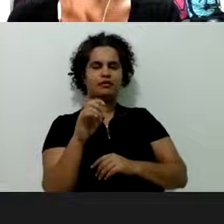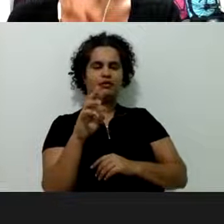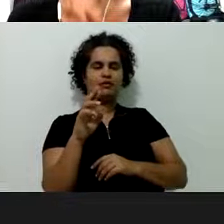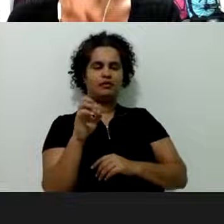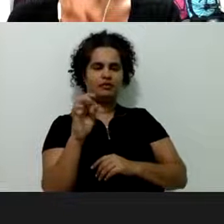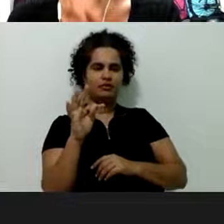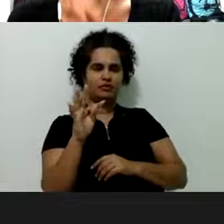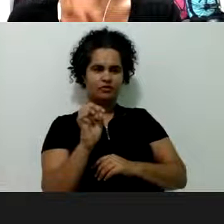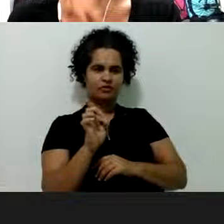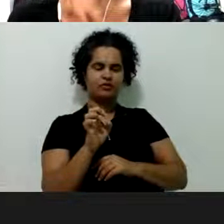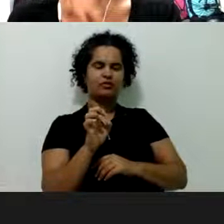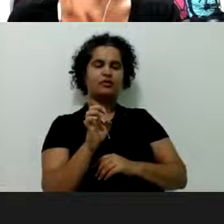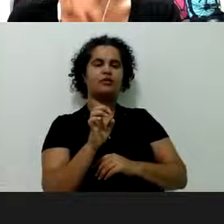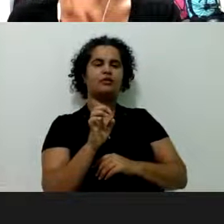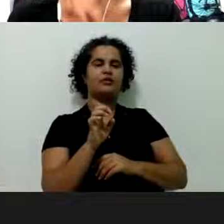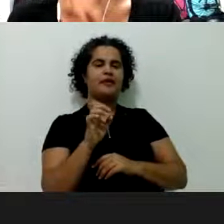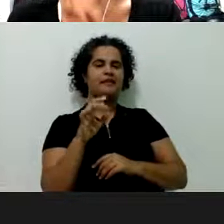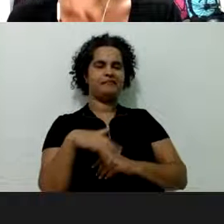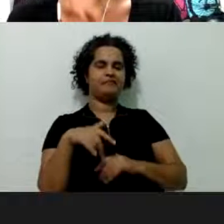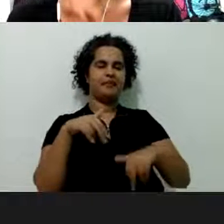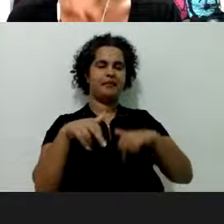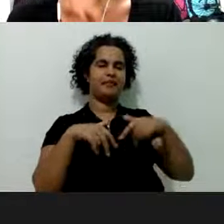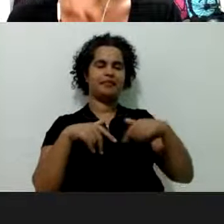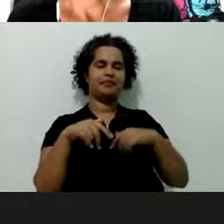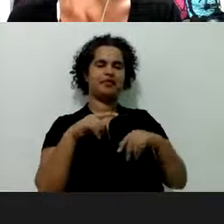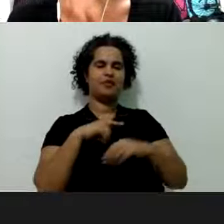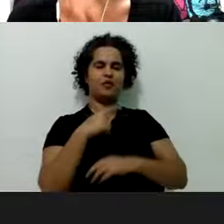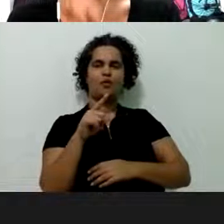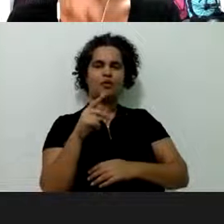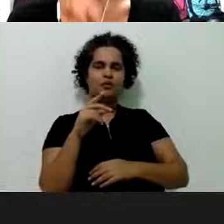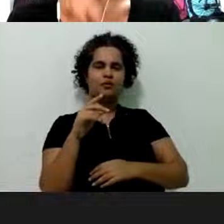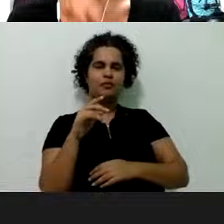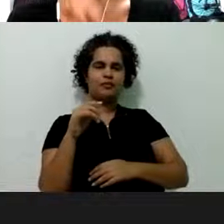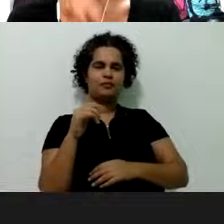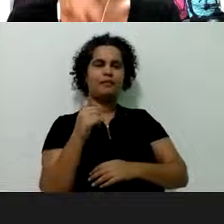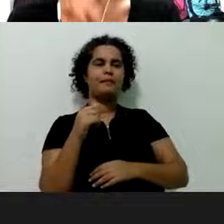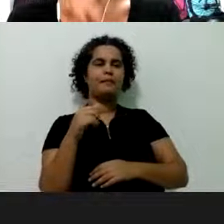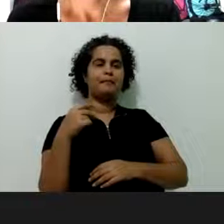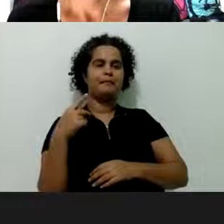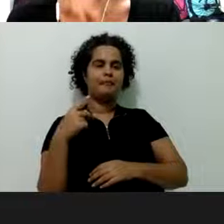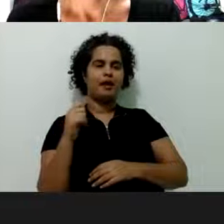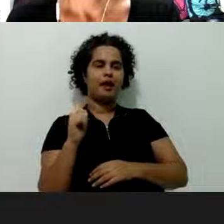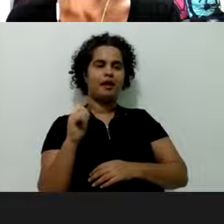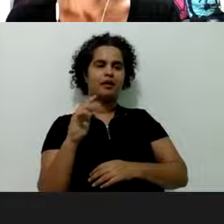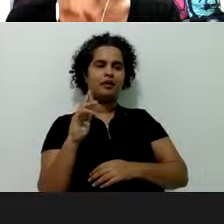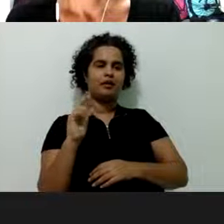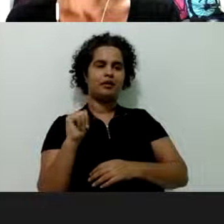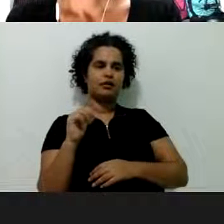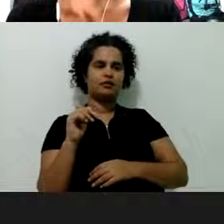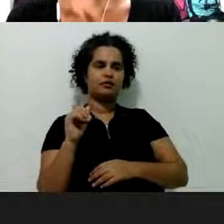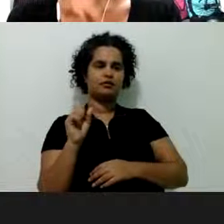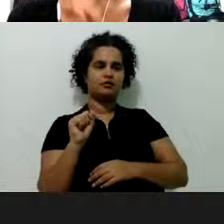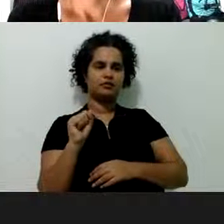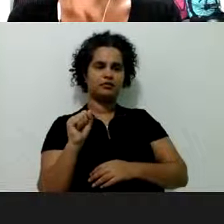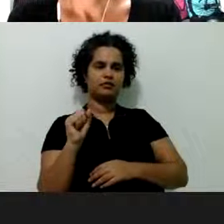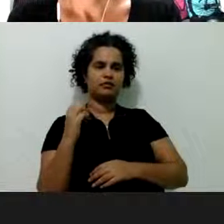das praças cariocas, né? Praça Carioca, né? Paradas cariocas. Paradas cariocas. E aí eu falei, não,